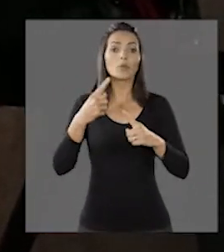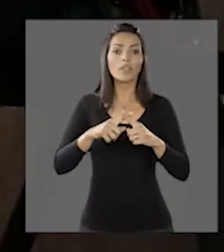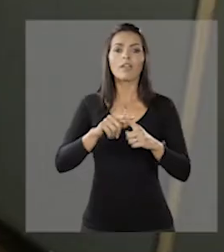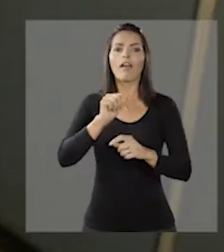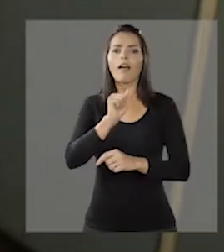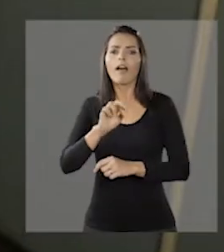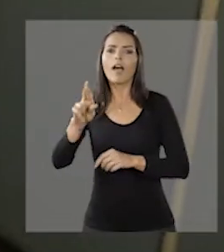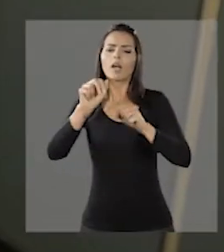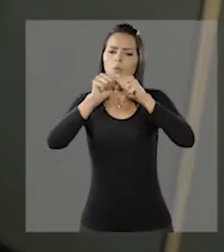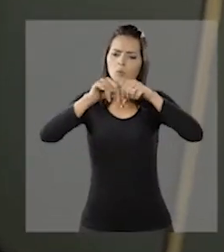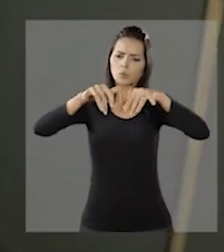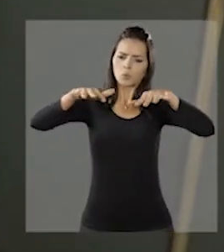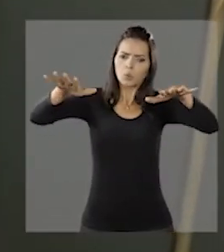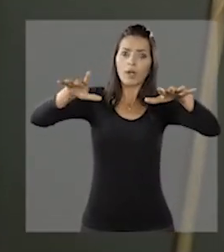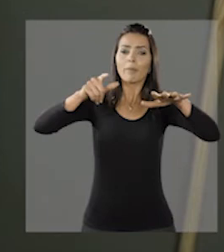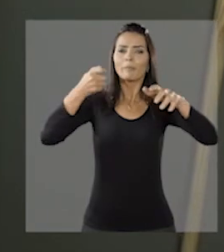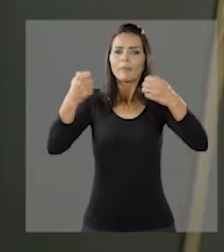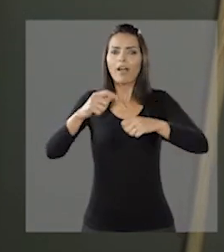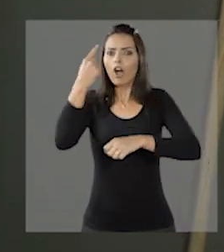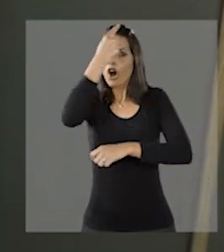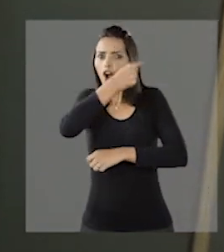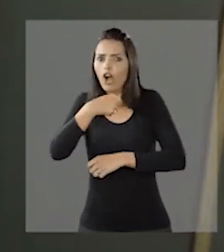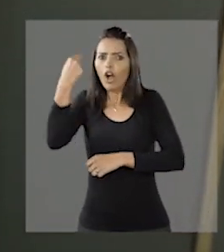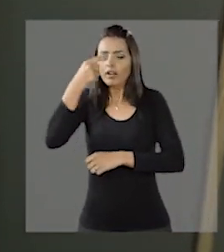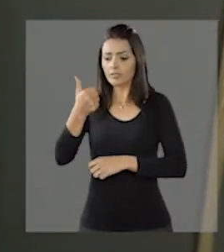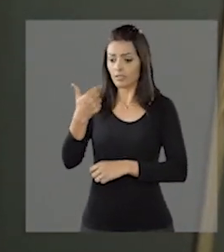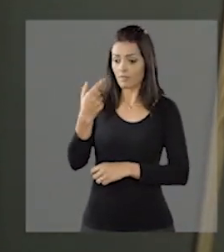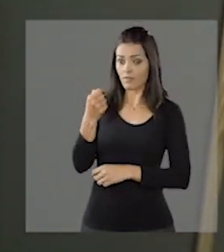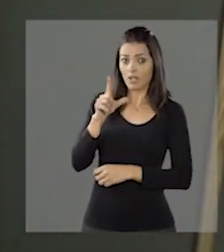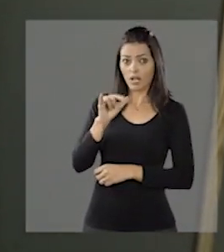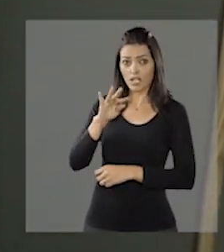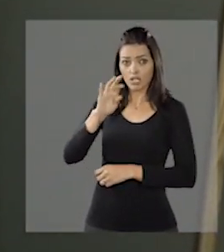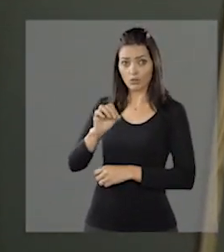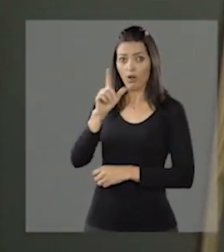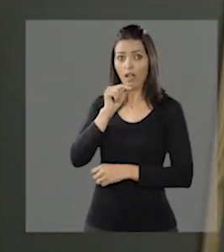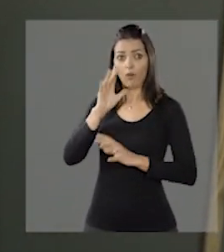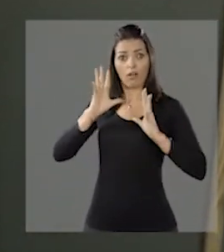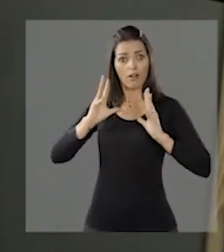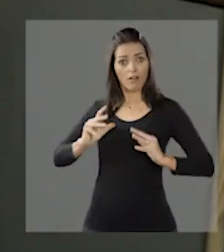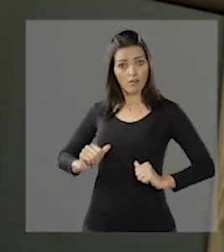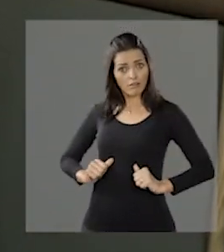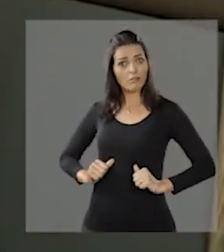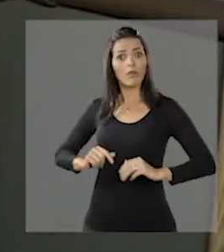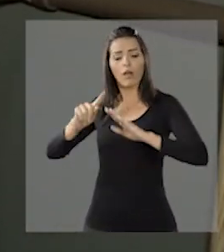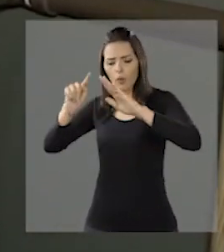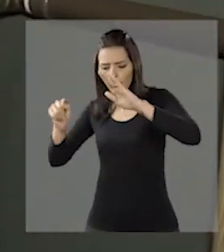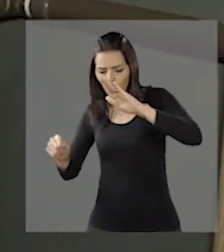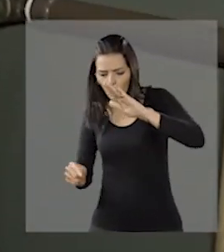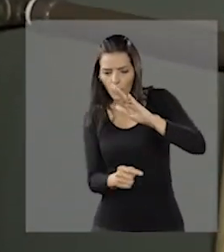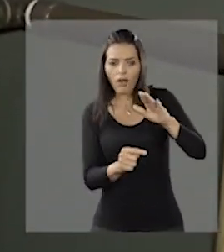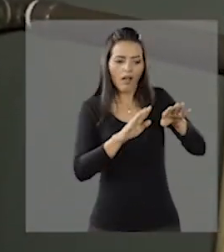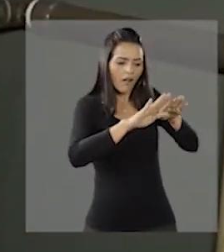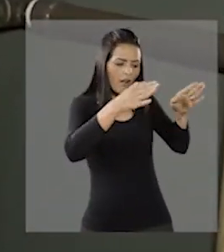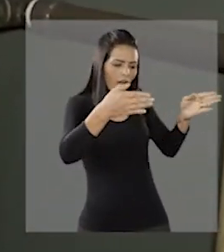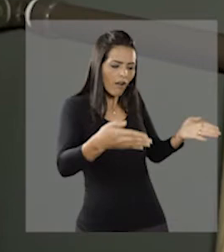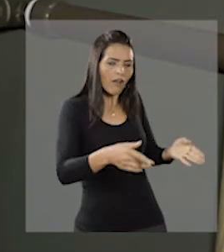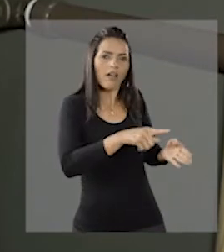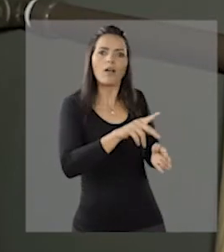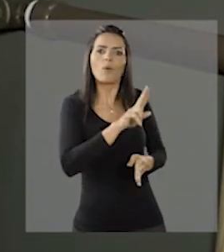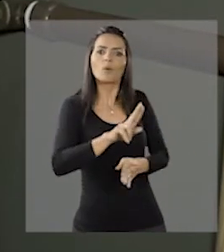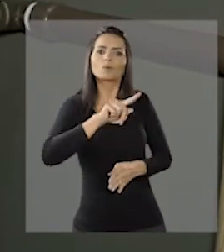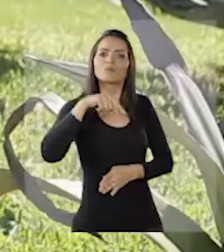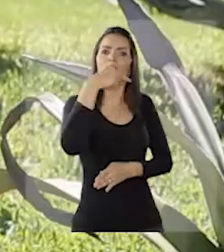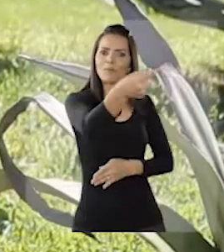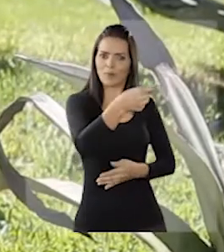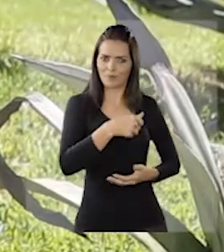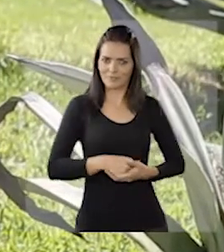a refrigeração do ar gera por hora 120 litros de água limpa, que são armazenados em caixas de água para